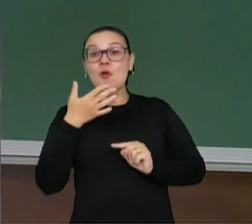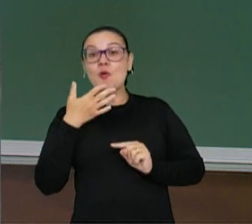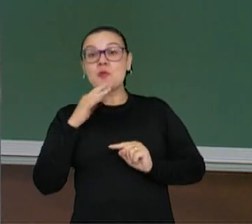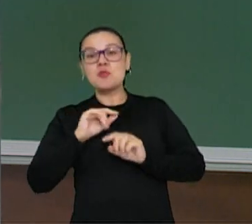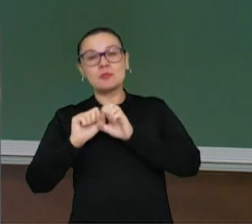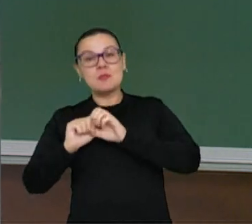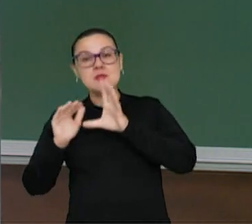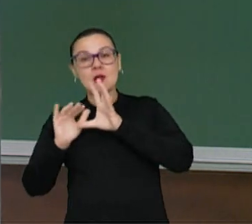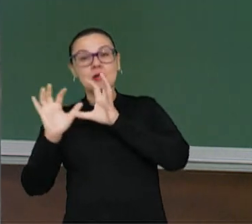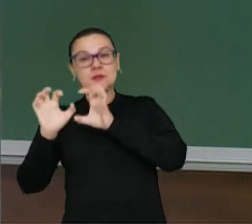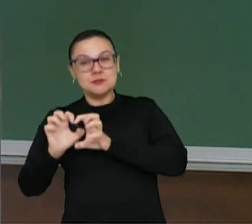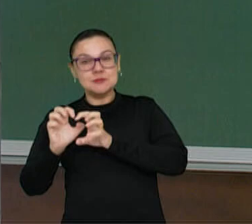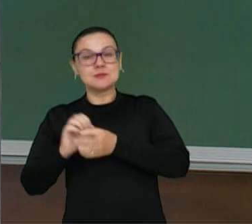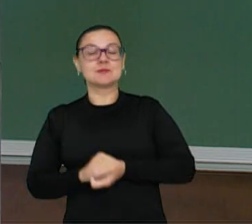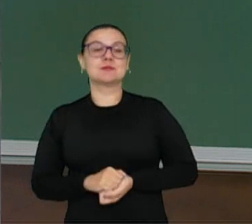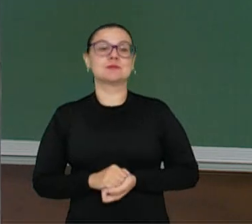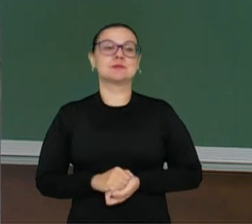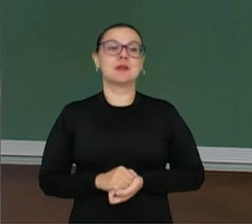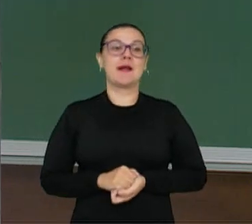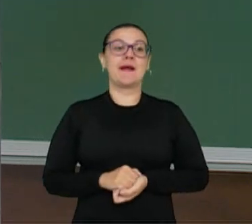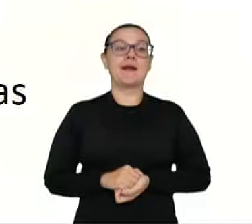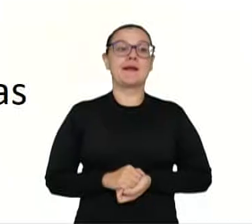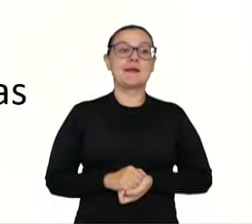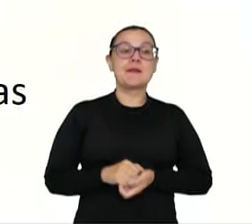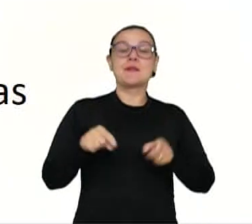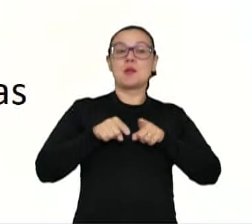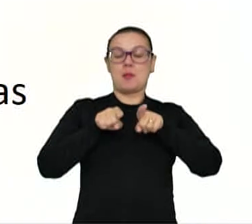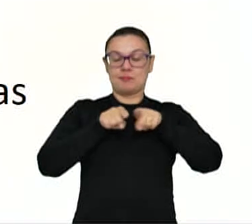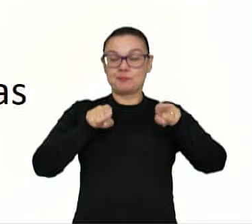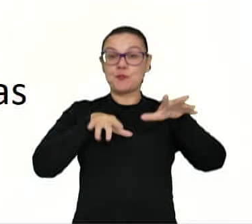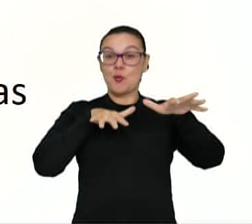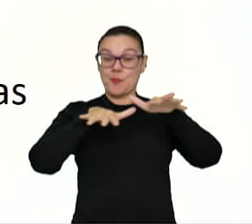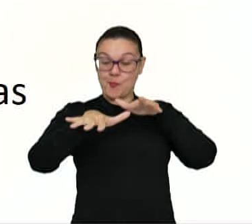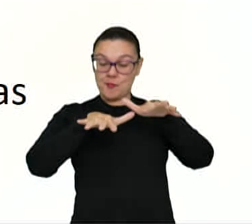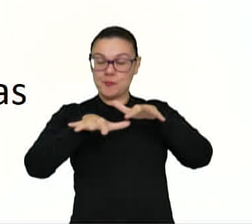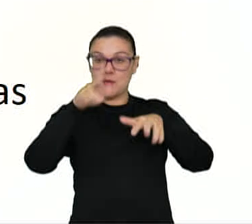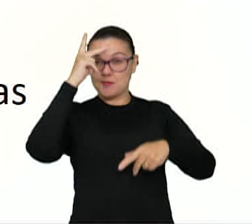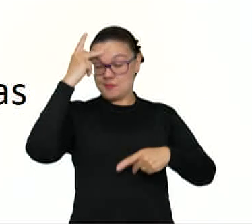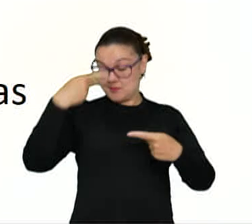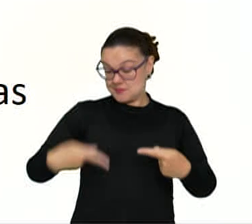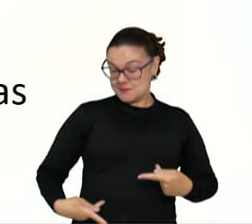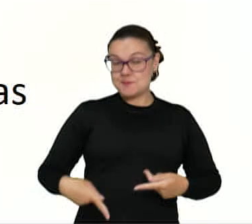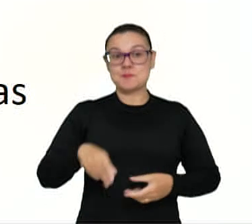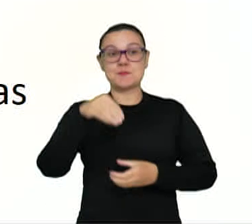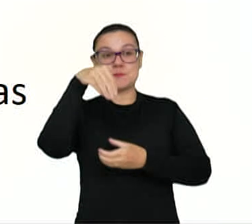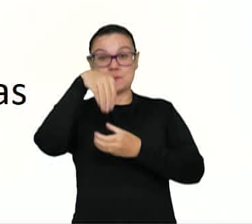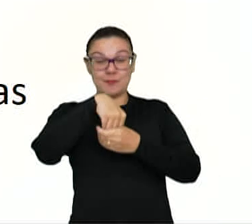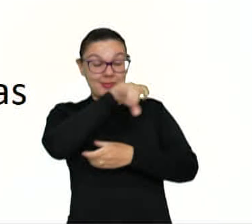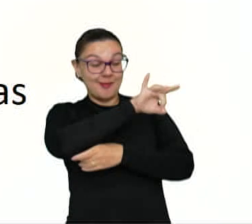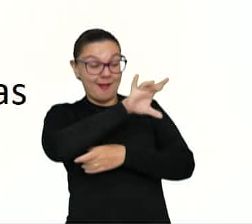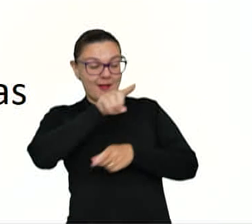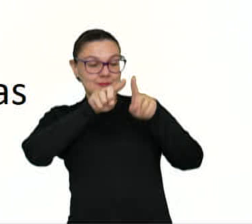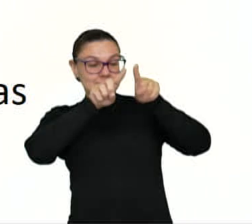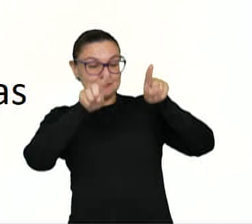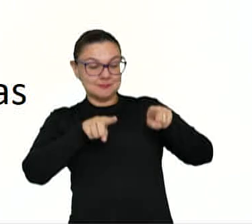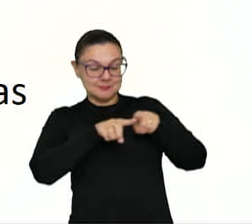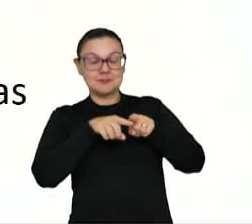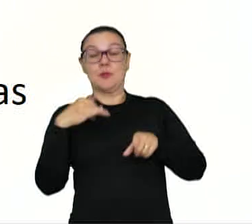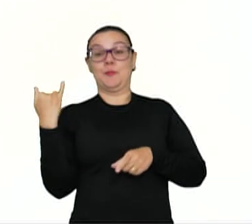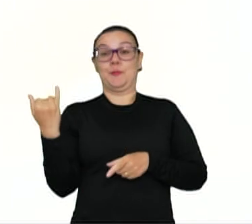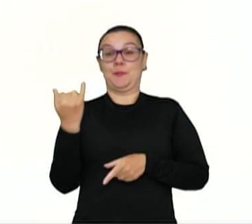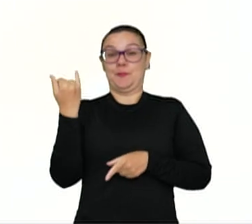mais claro, tal. E as linhas cinéticas que indicam a movimentação das personagens dentro de cada quadro. Isso é